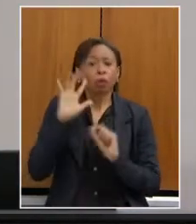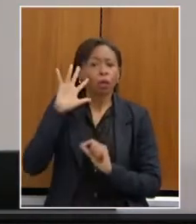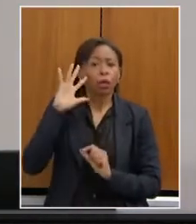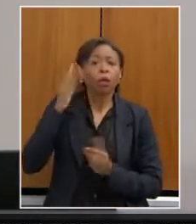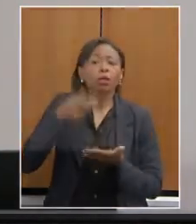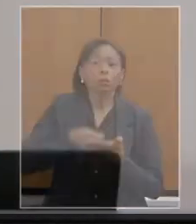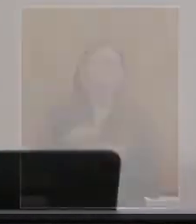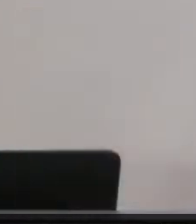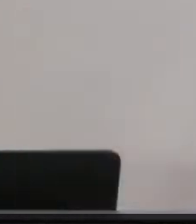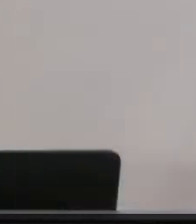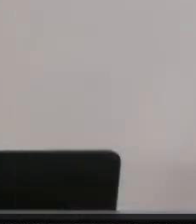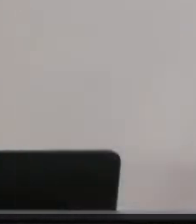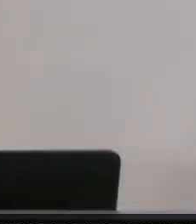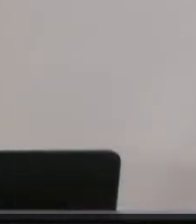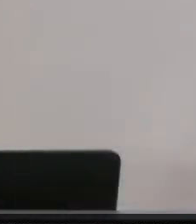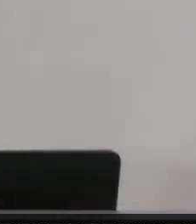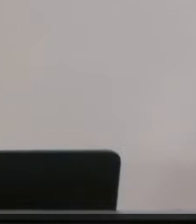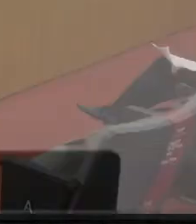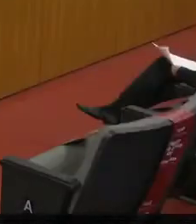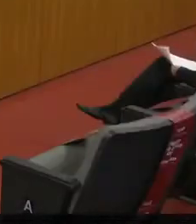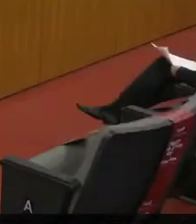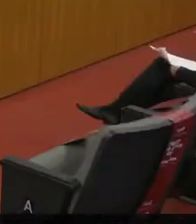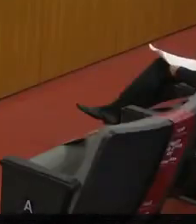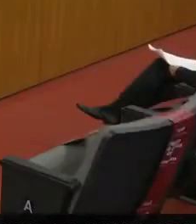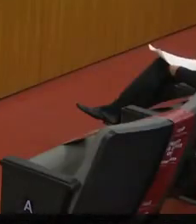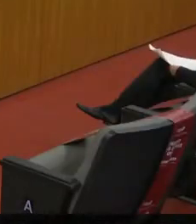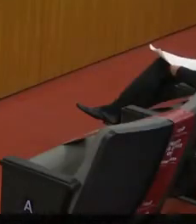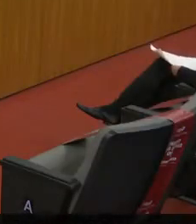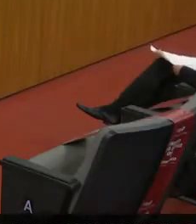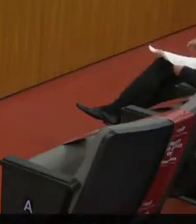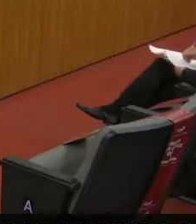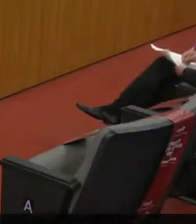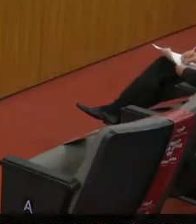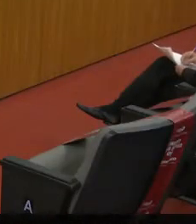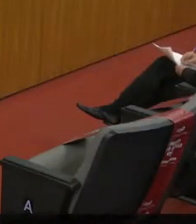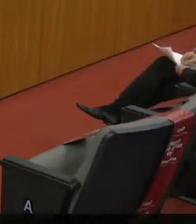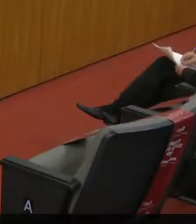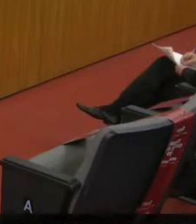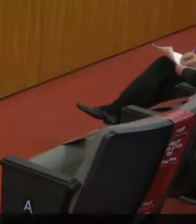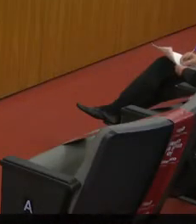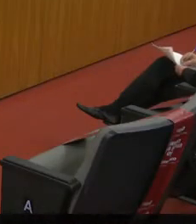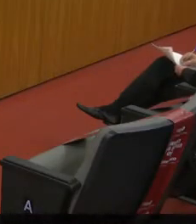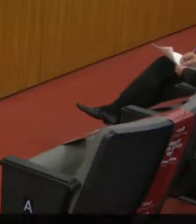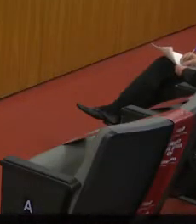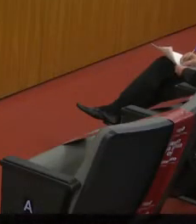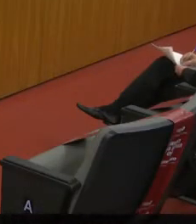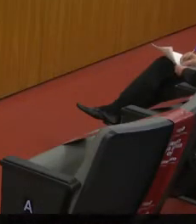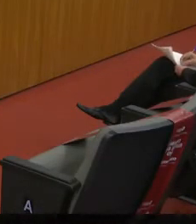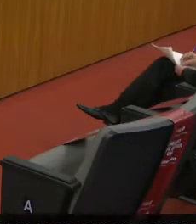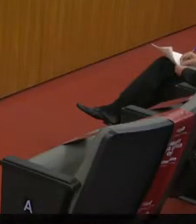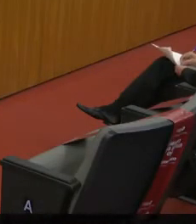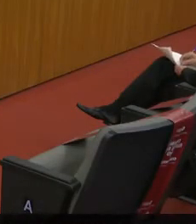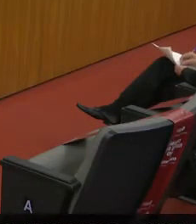Deputado, em relação aos hospitais regionais, aqueles que estão incluídos são aqueles que já foram iniciados, já têm as obras